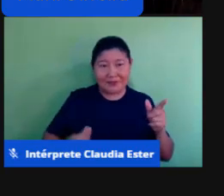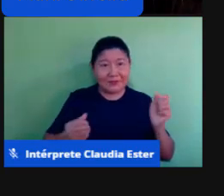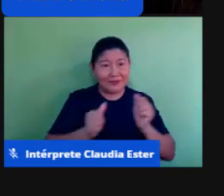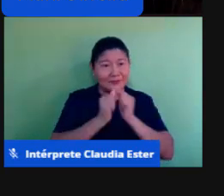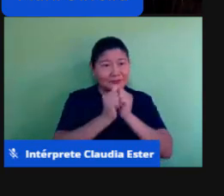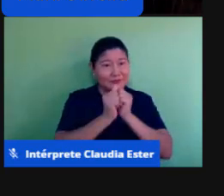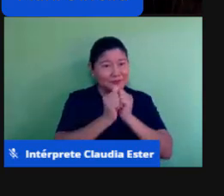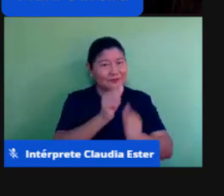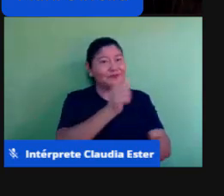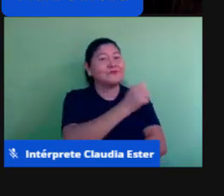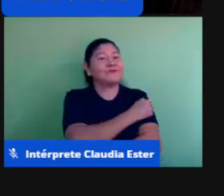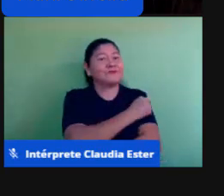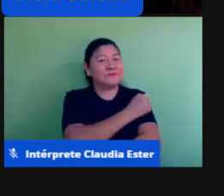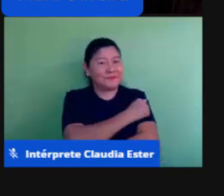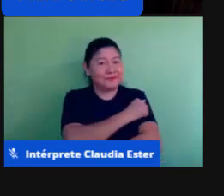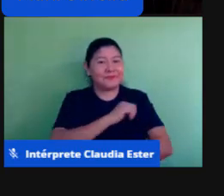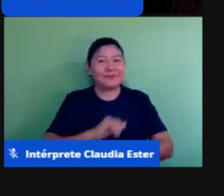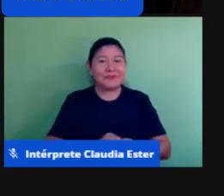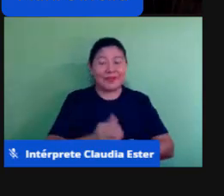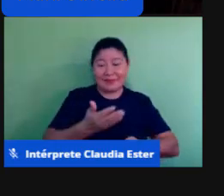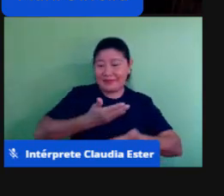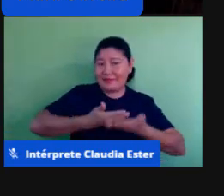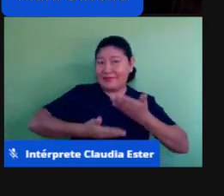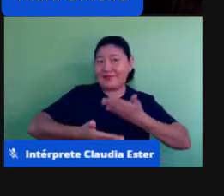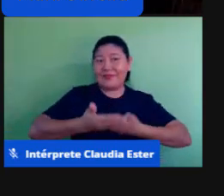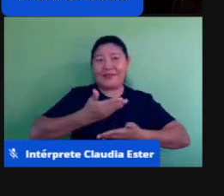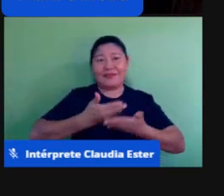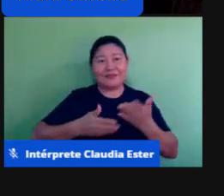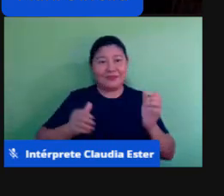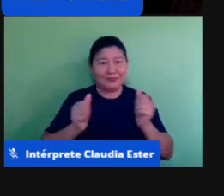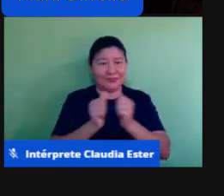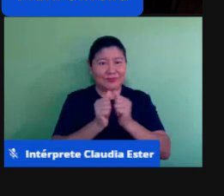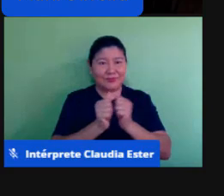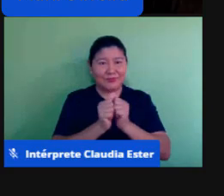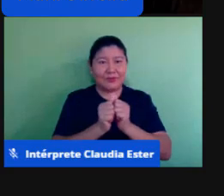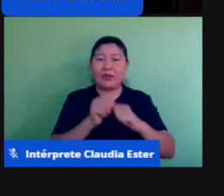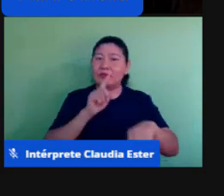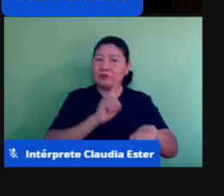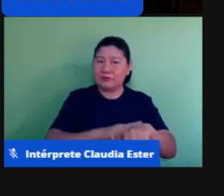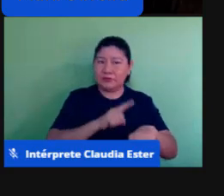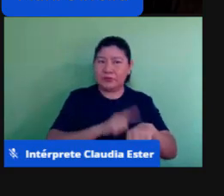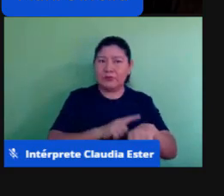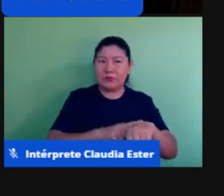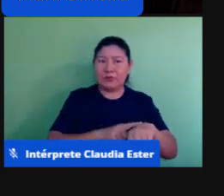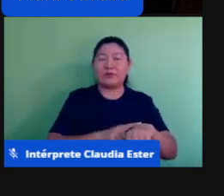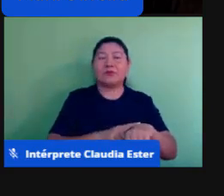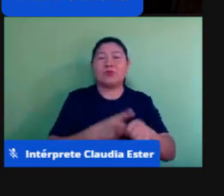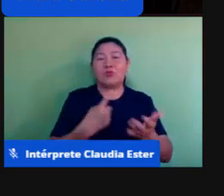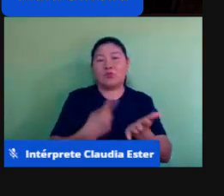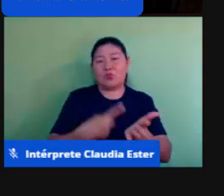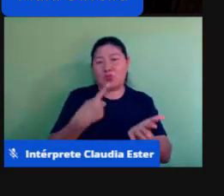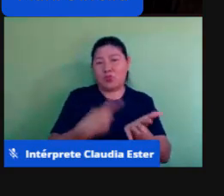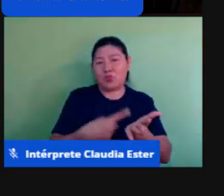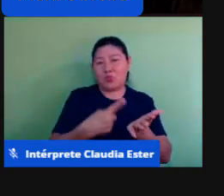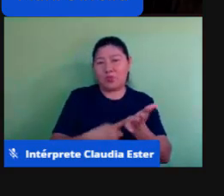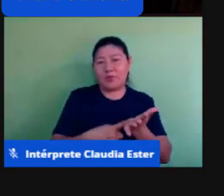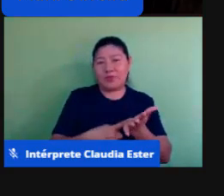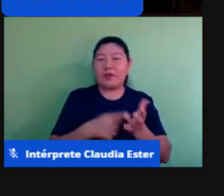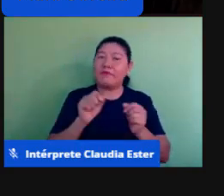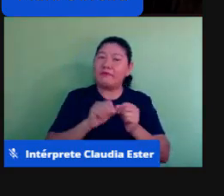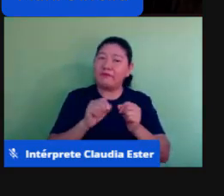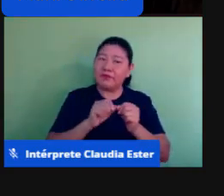alunos, você consegue ver a interação dos alunos ali naquele momento, né? Desenvolvendo as